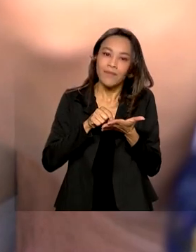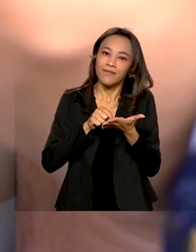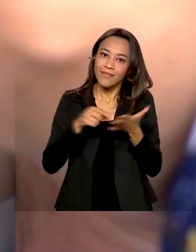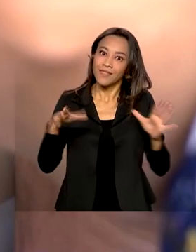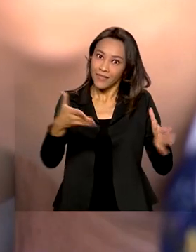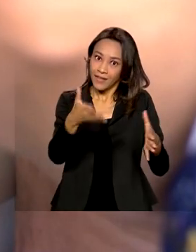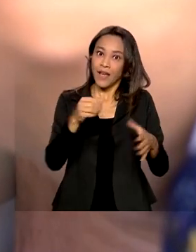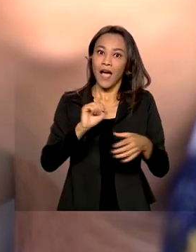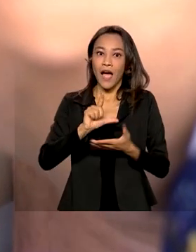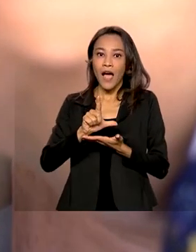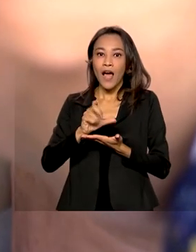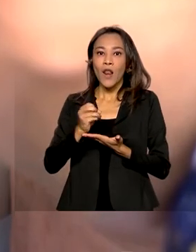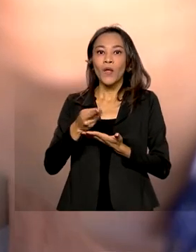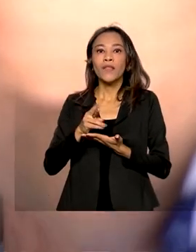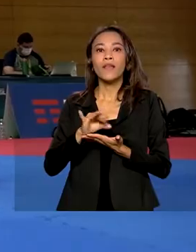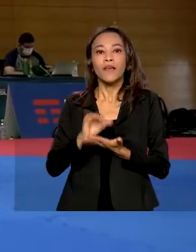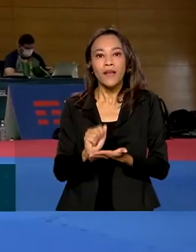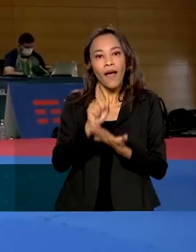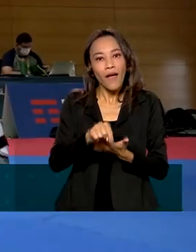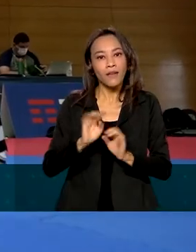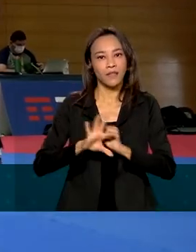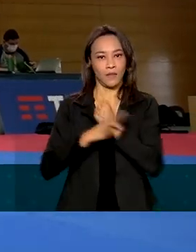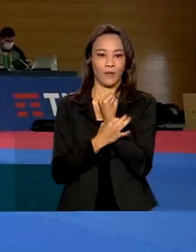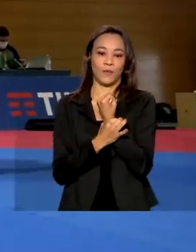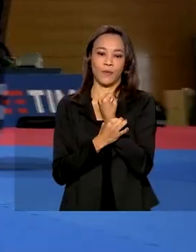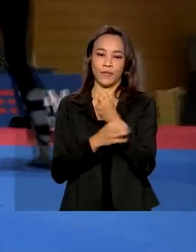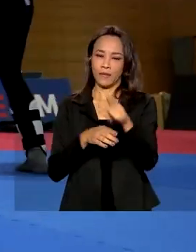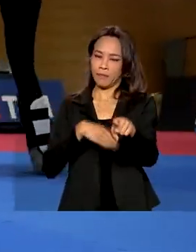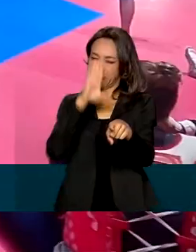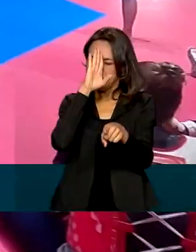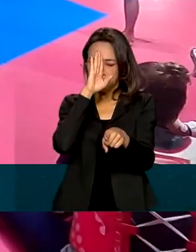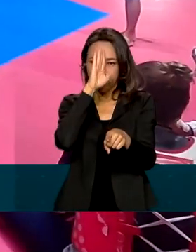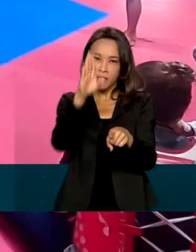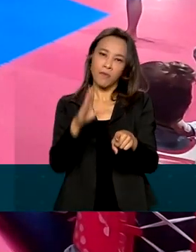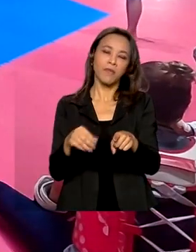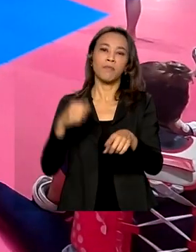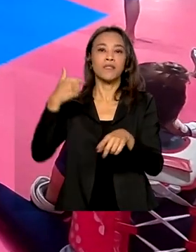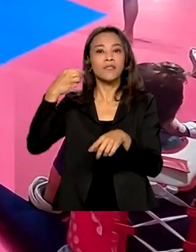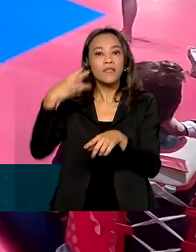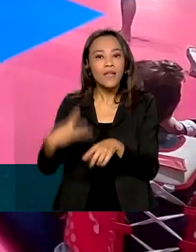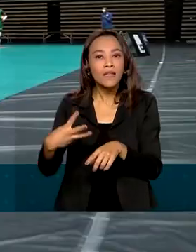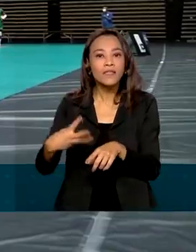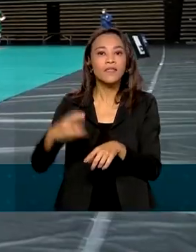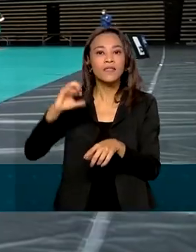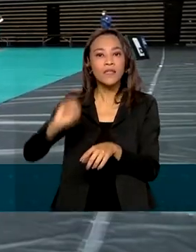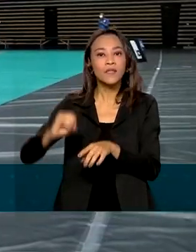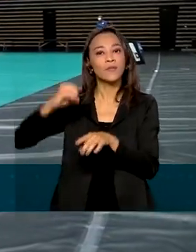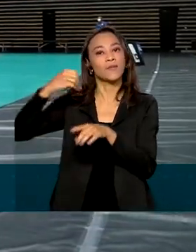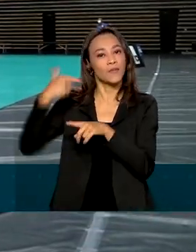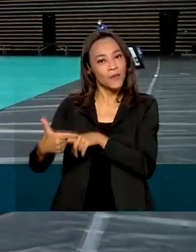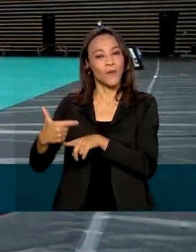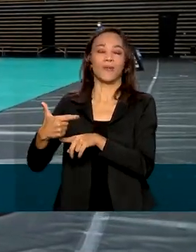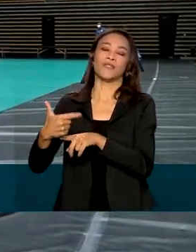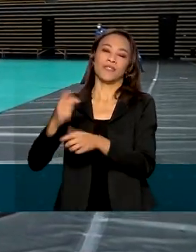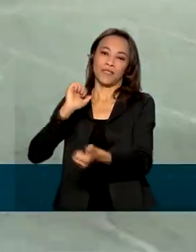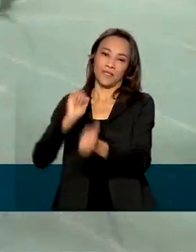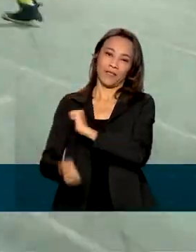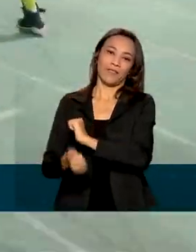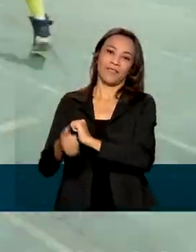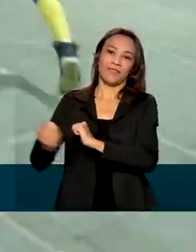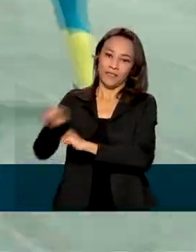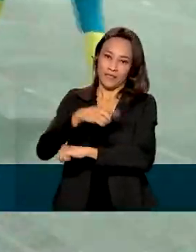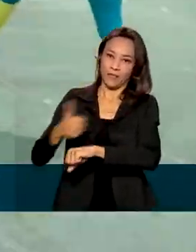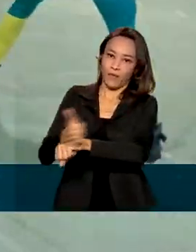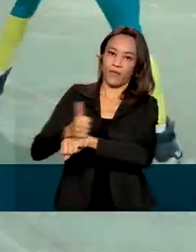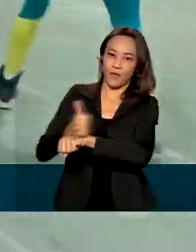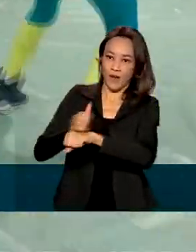Caixa são fontes de segurança principalmente para os 302 atletas da delegação brasileira em Tokyo